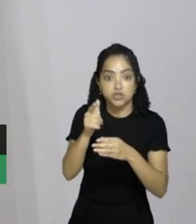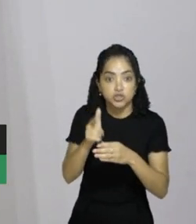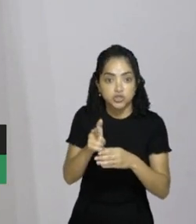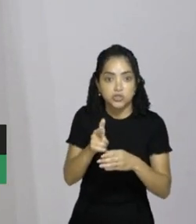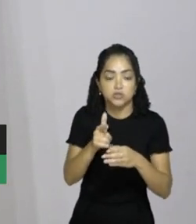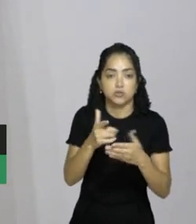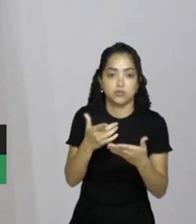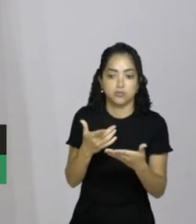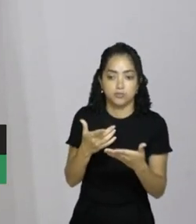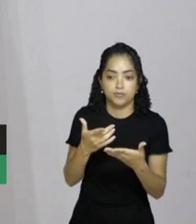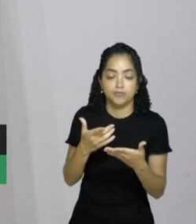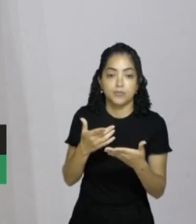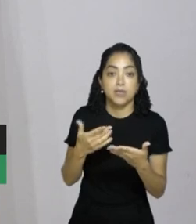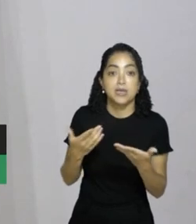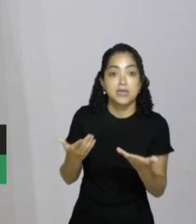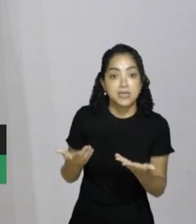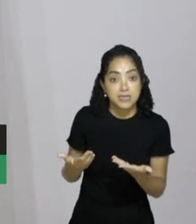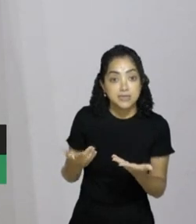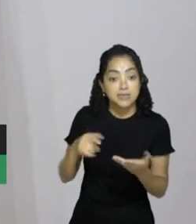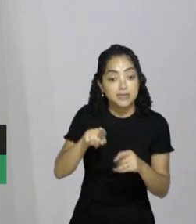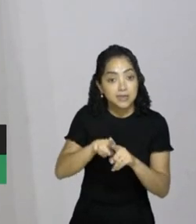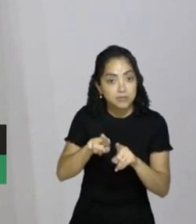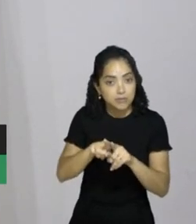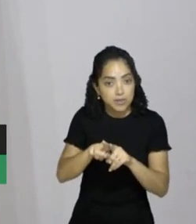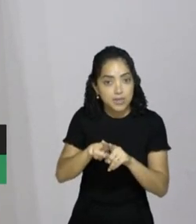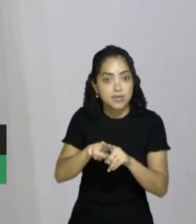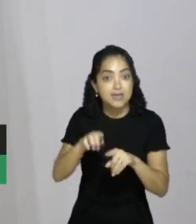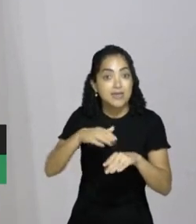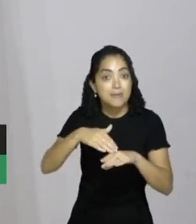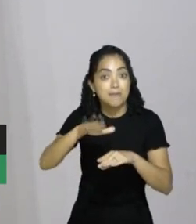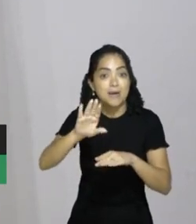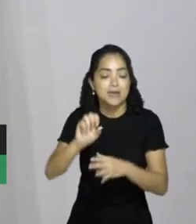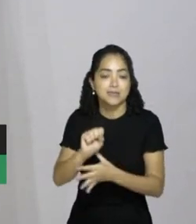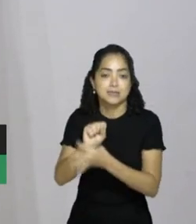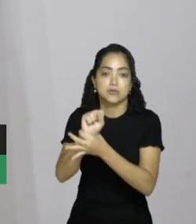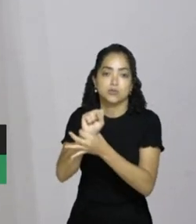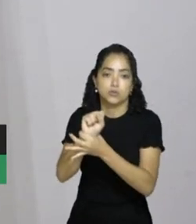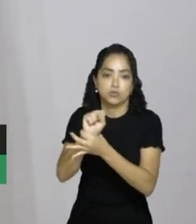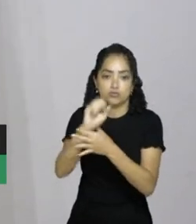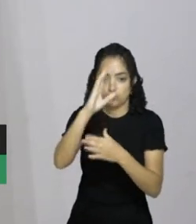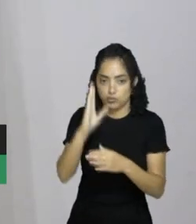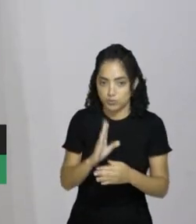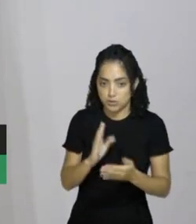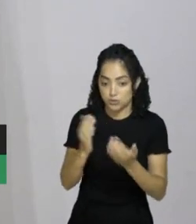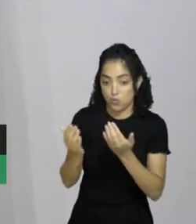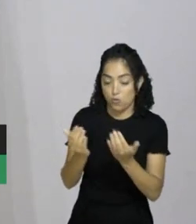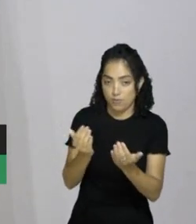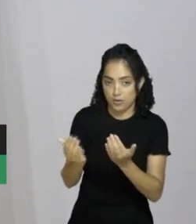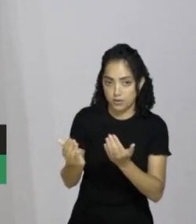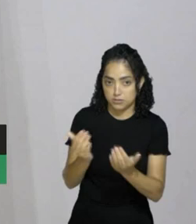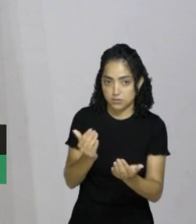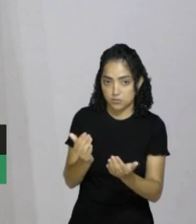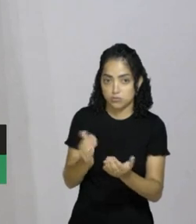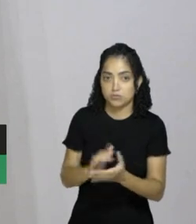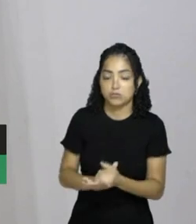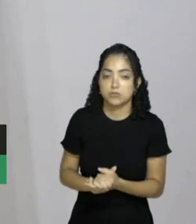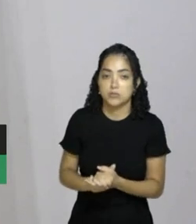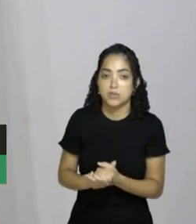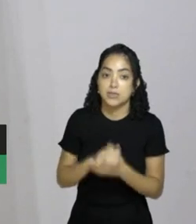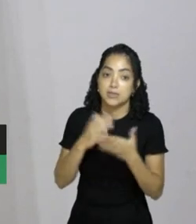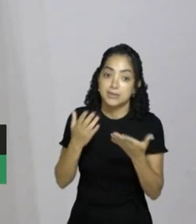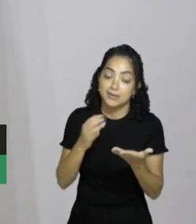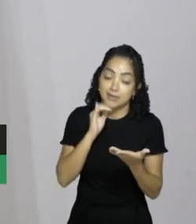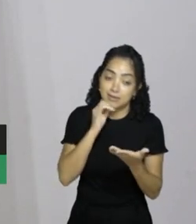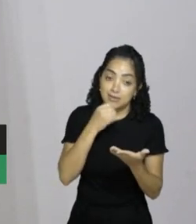e por sua vez é o estado mais seguro do Brasil o estado que infelizmente